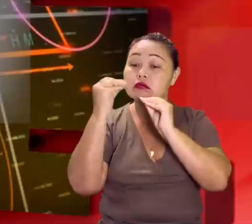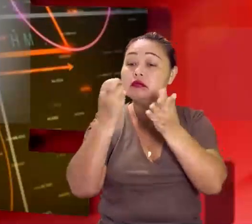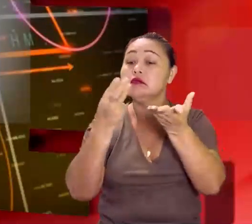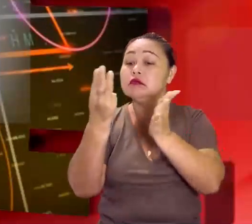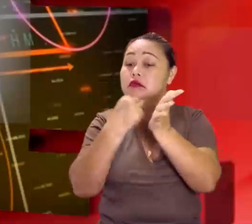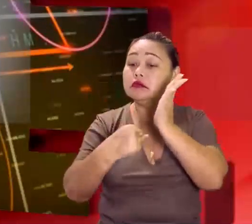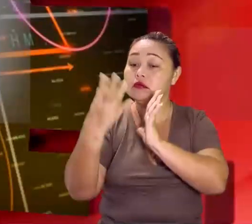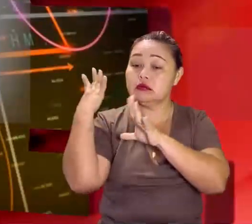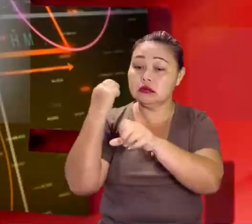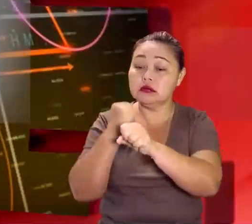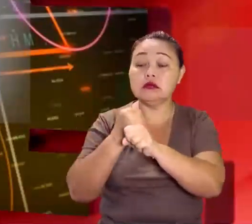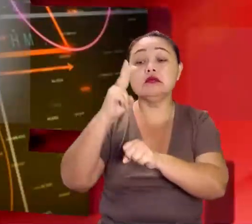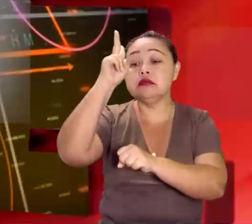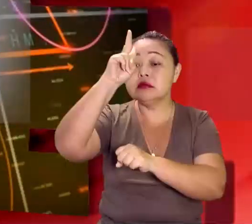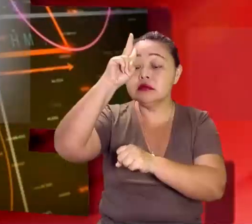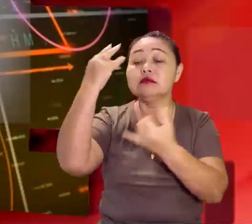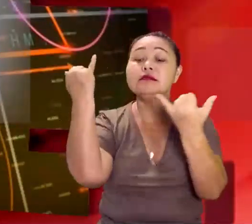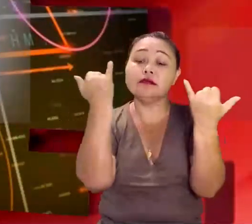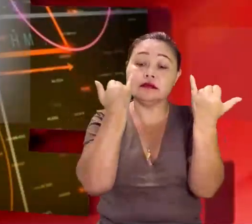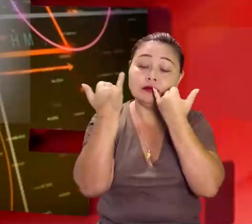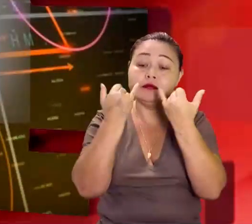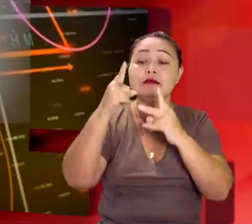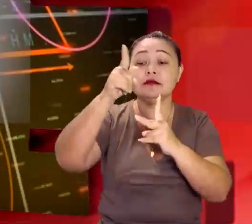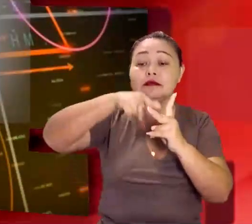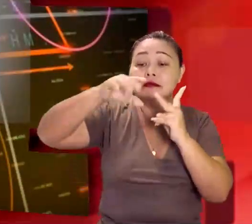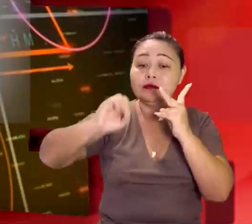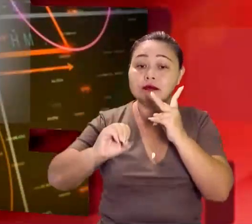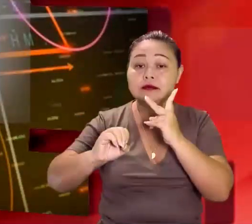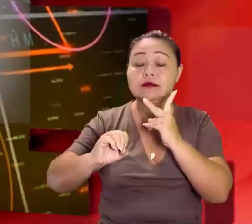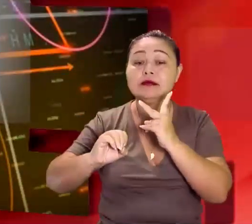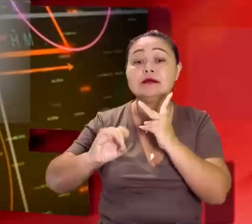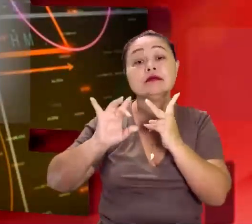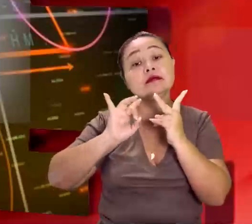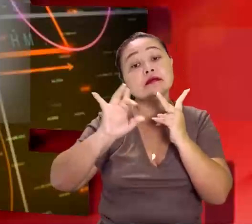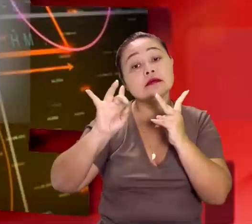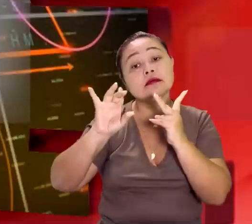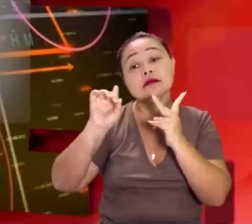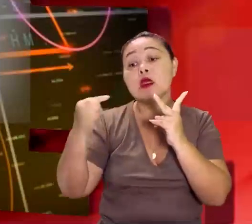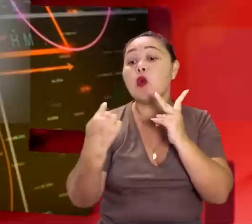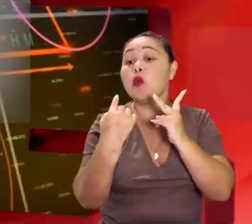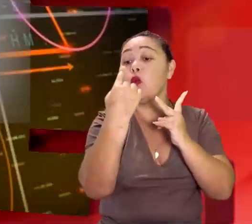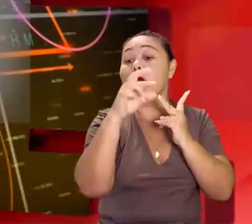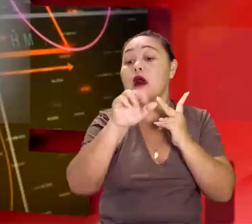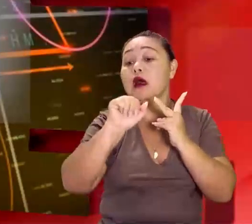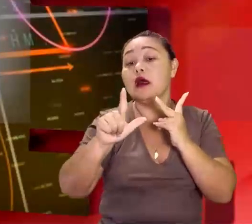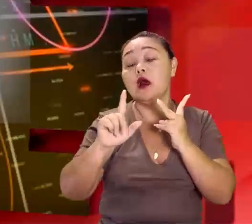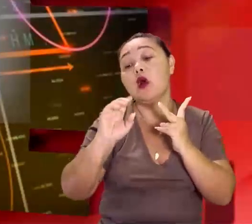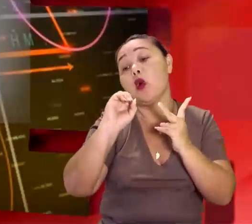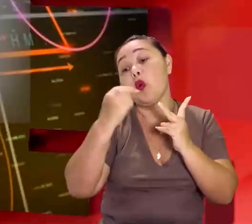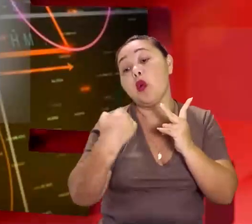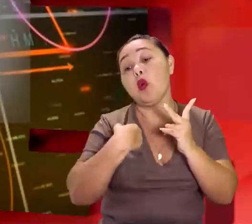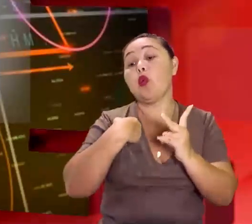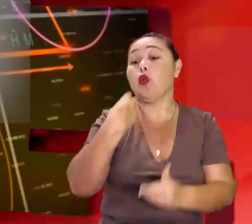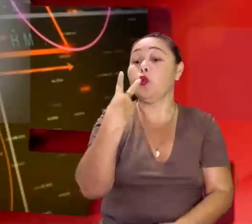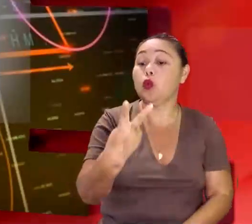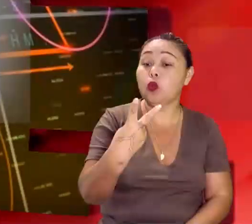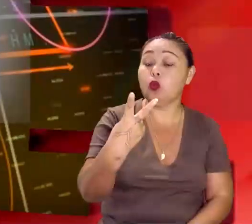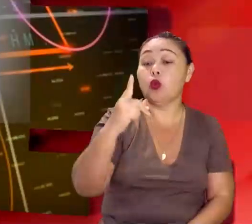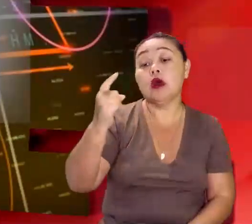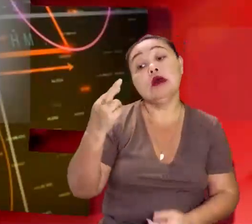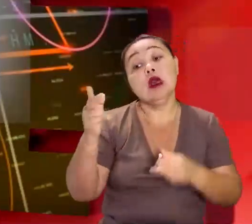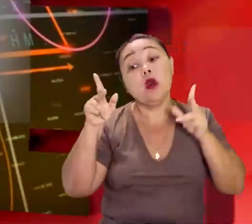revisão, já ia lembrar que tinha lá a informaçãozinha, delta igual a 0. Só tem uma raiz real ou 2 raízes reais